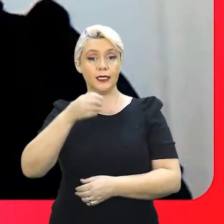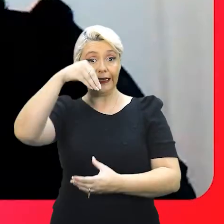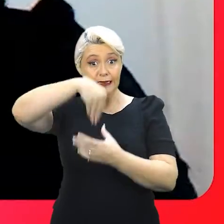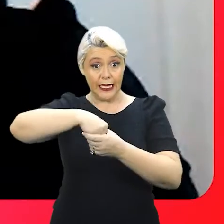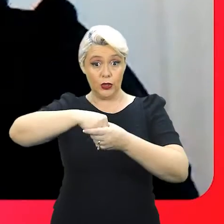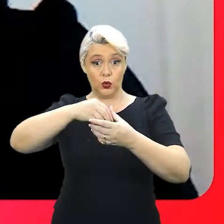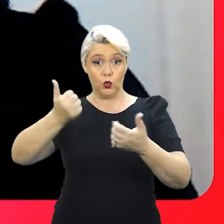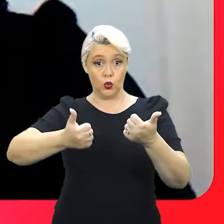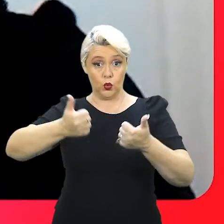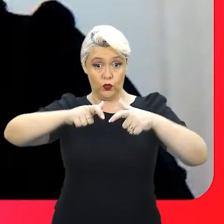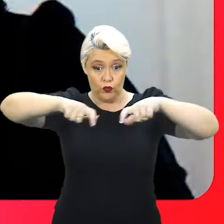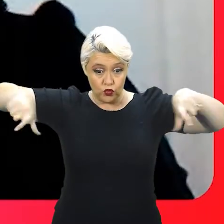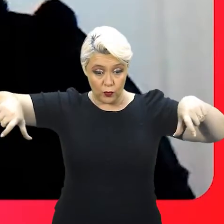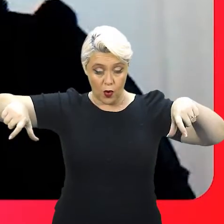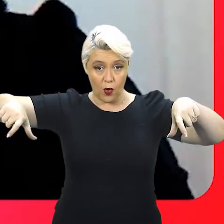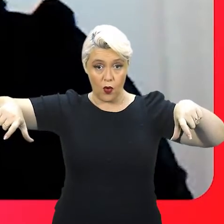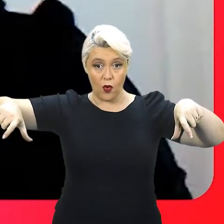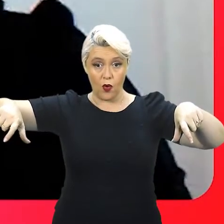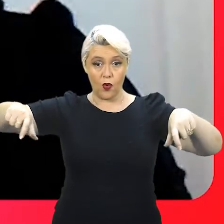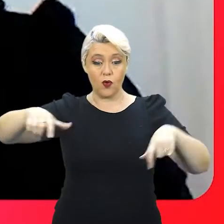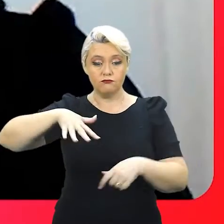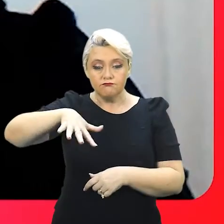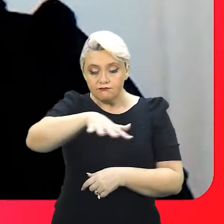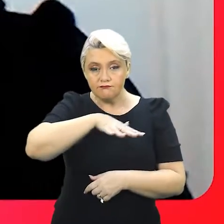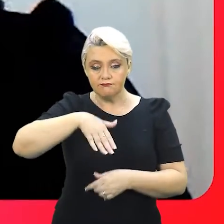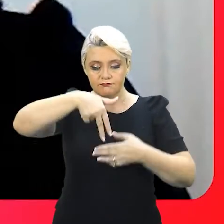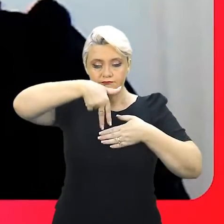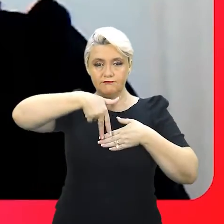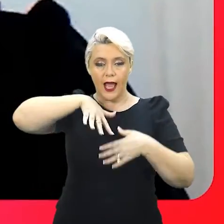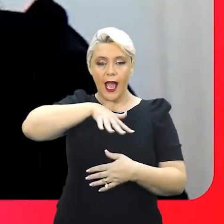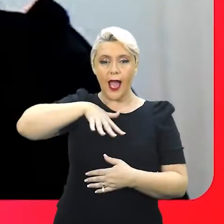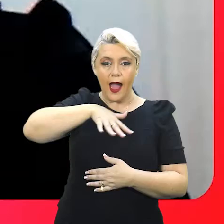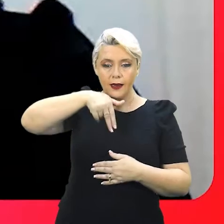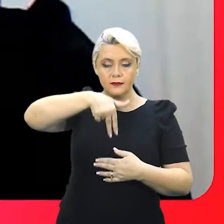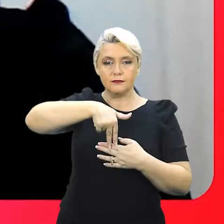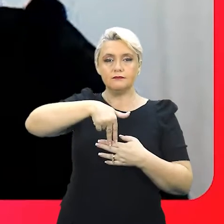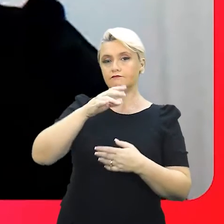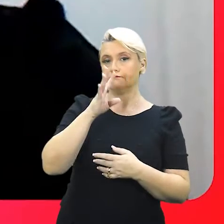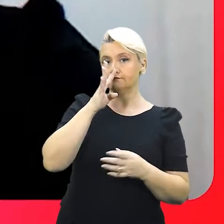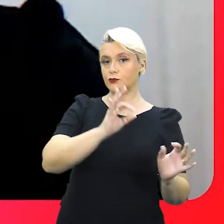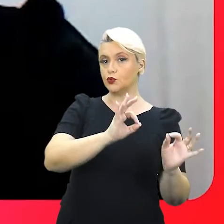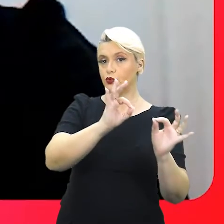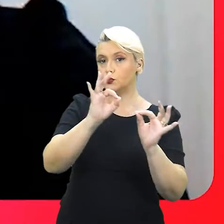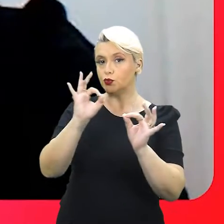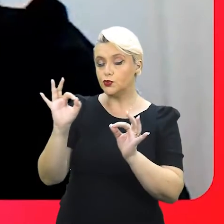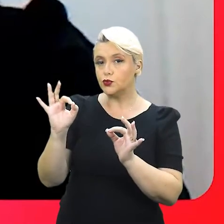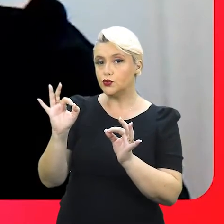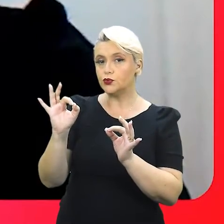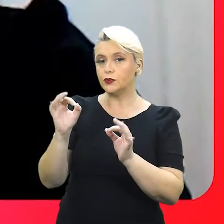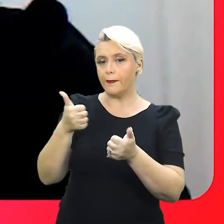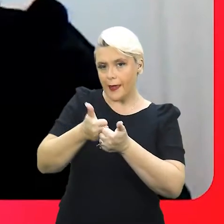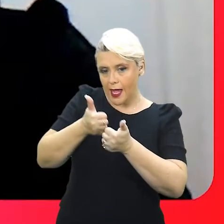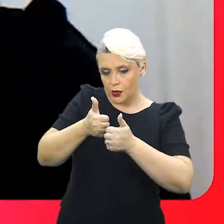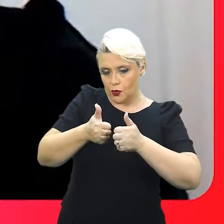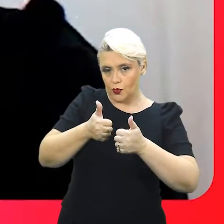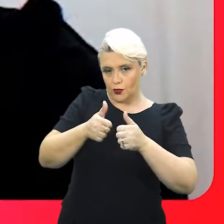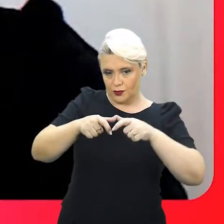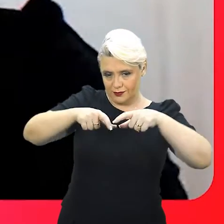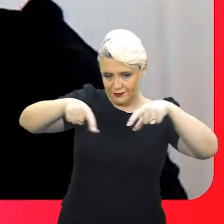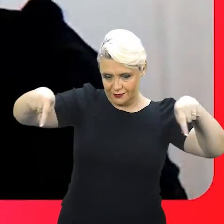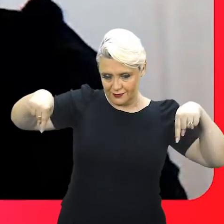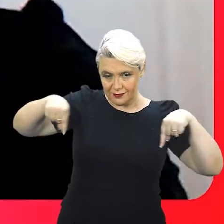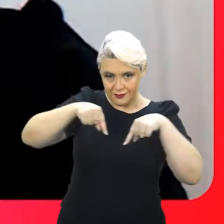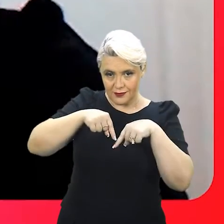gramado, Isso. da, da área ali, Uhum, na metade do gramado, você fica ali,